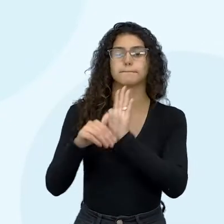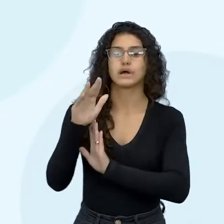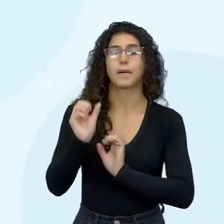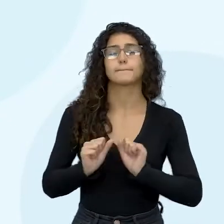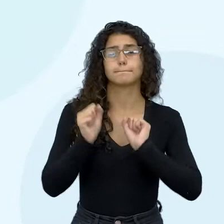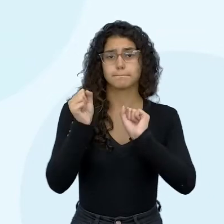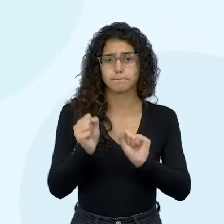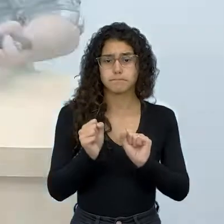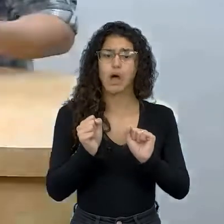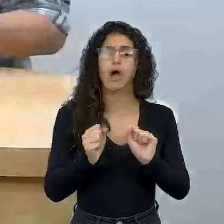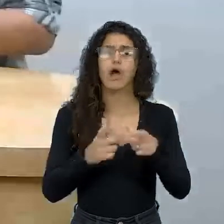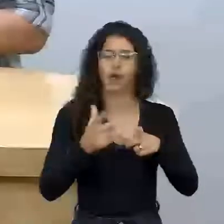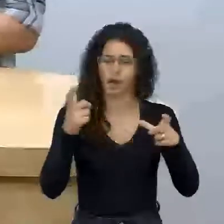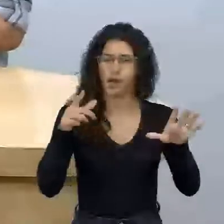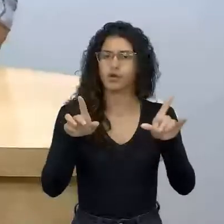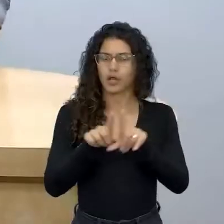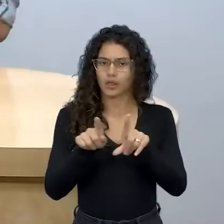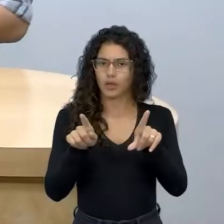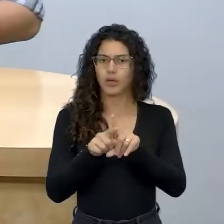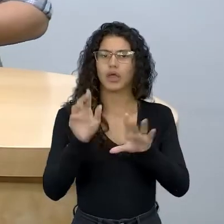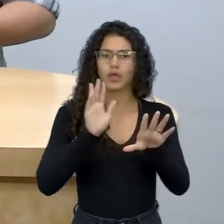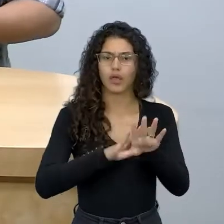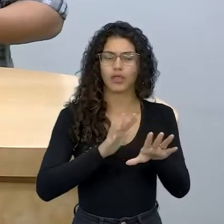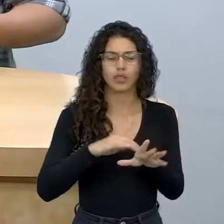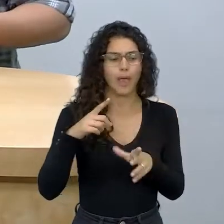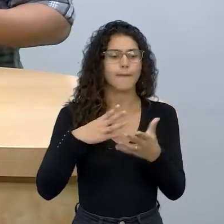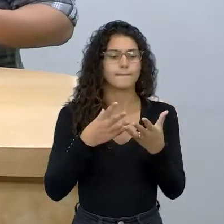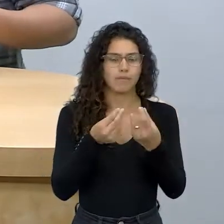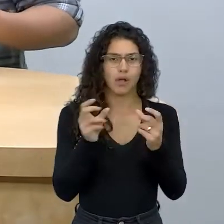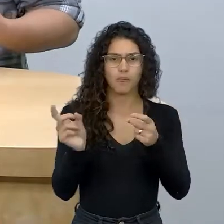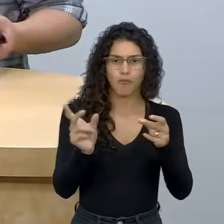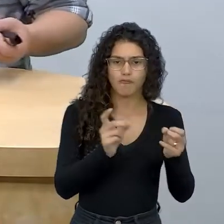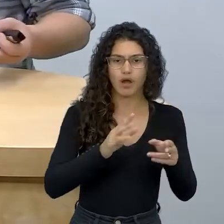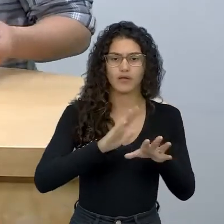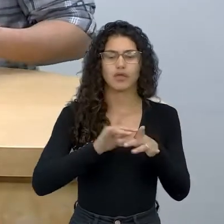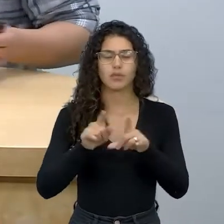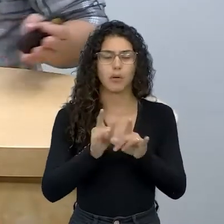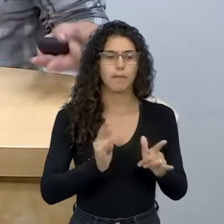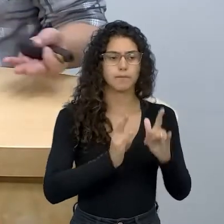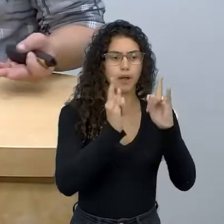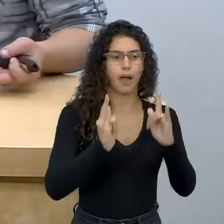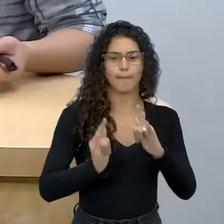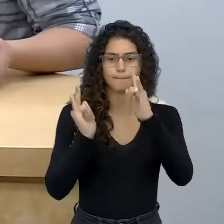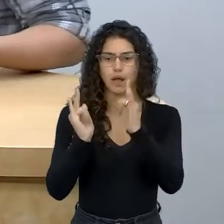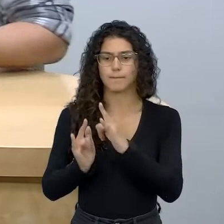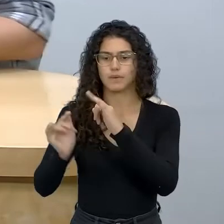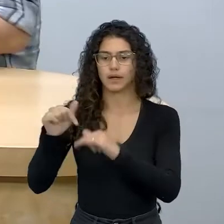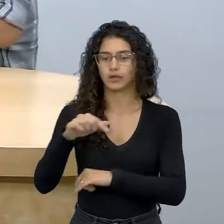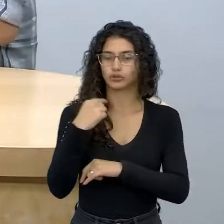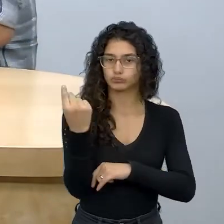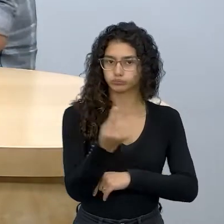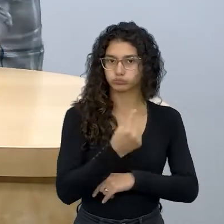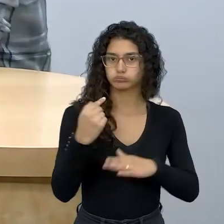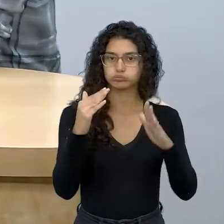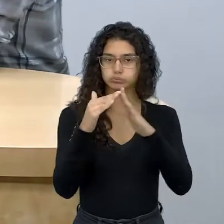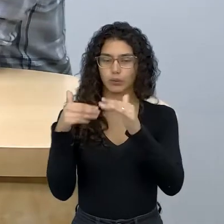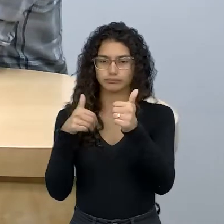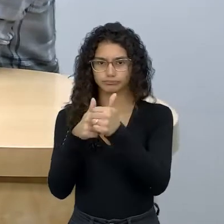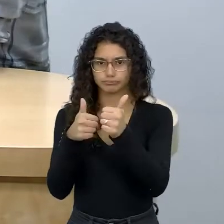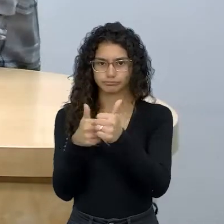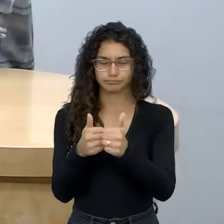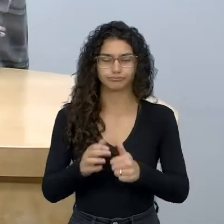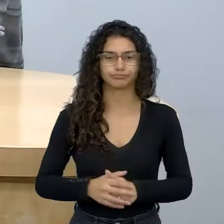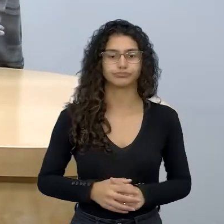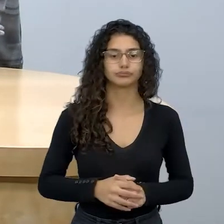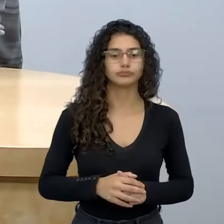As construtoras grandes que fazem aqui os edifícios aqui da nossa região, tá?